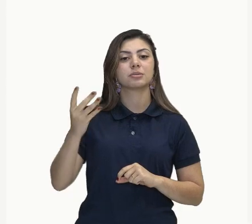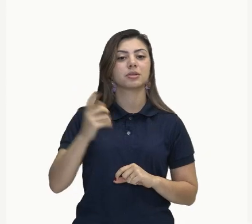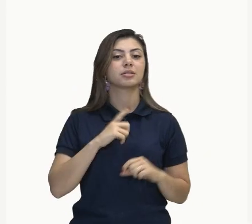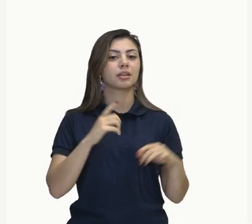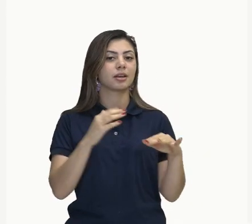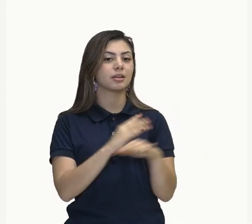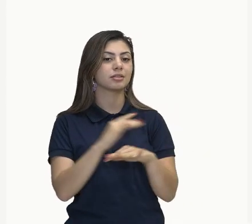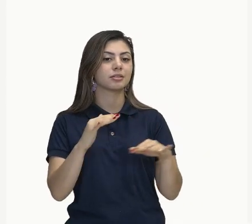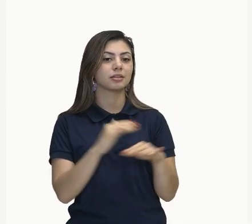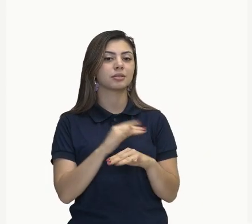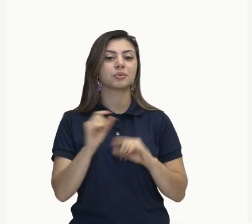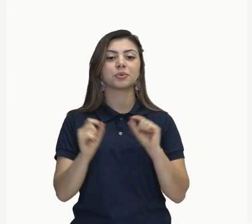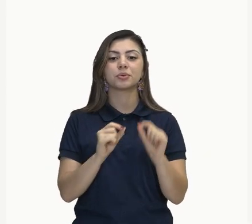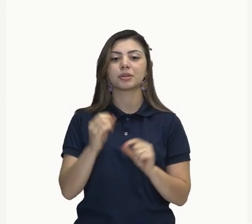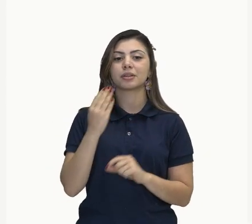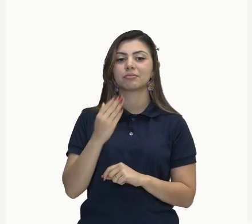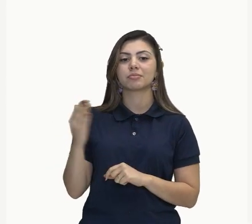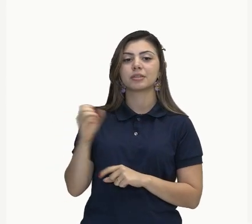a segregação